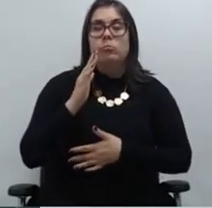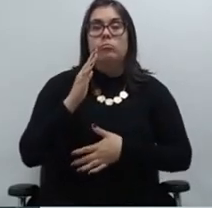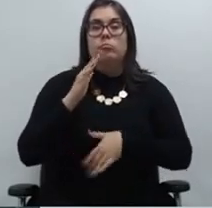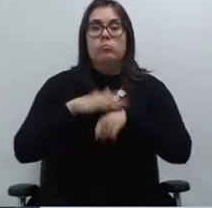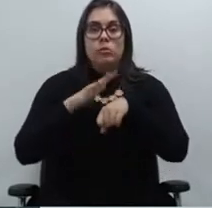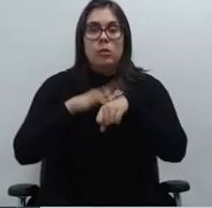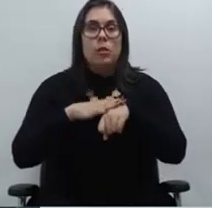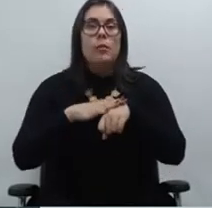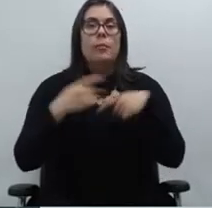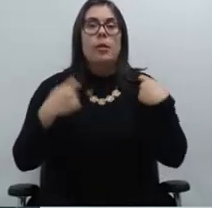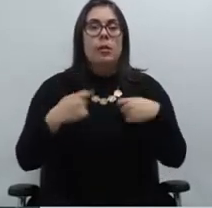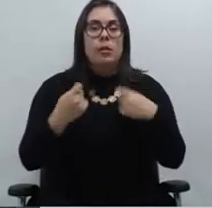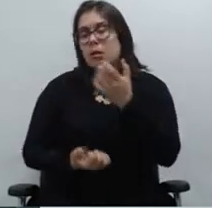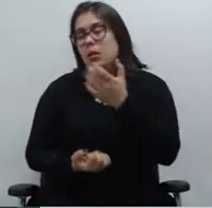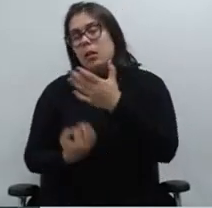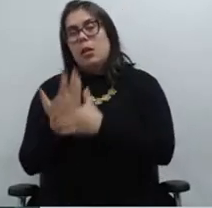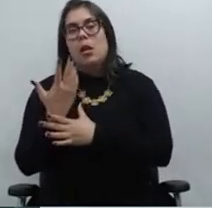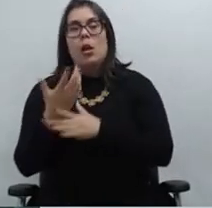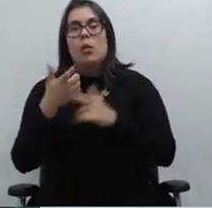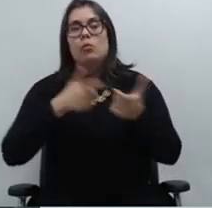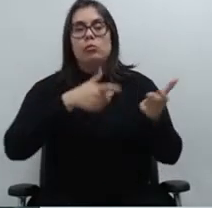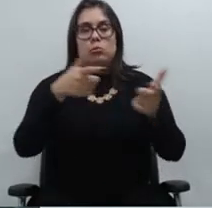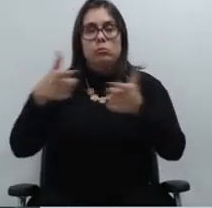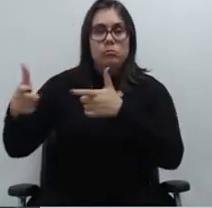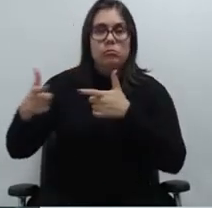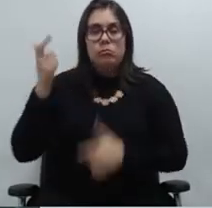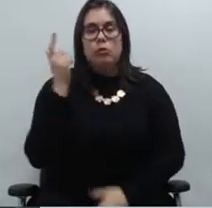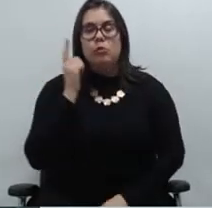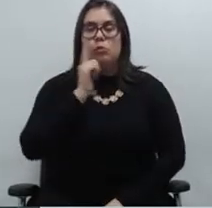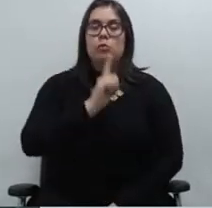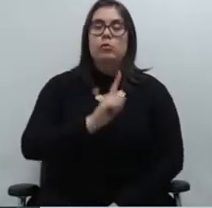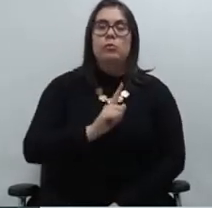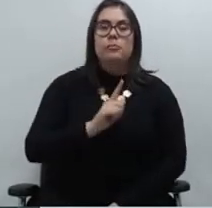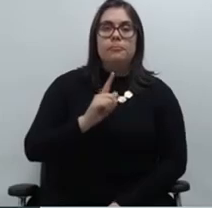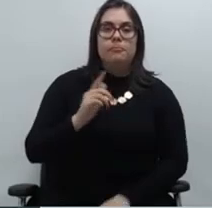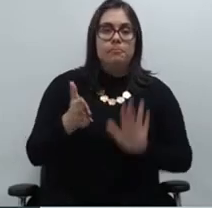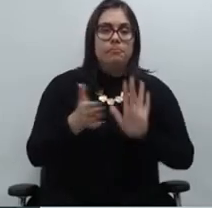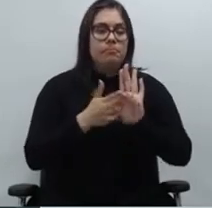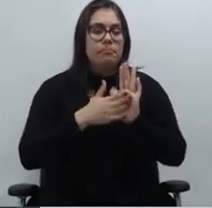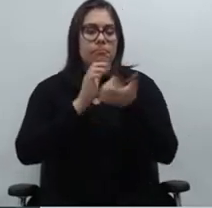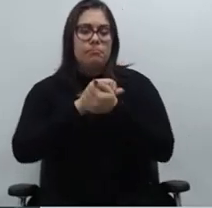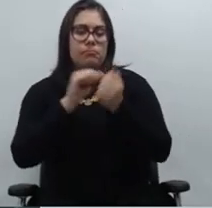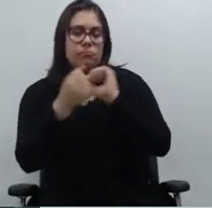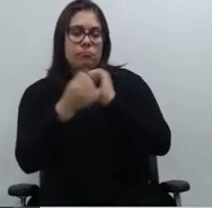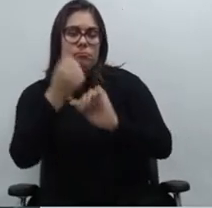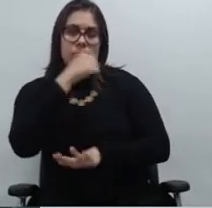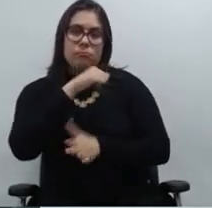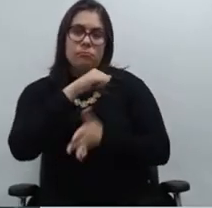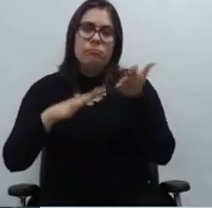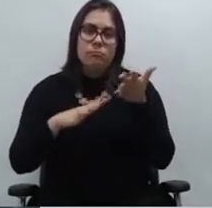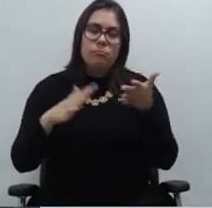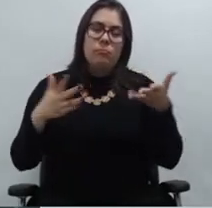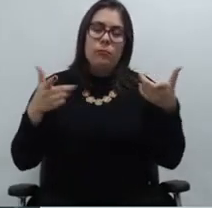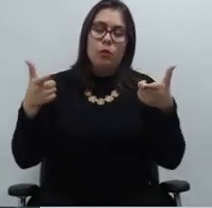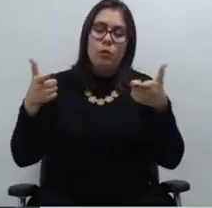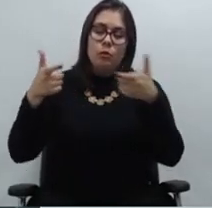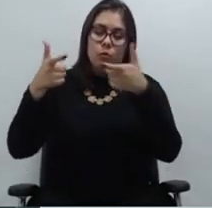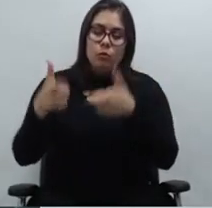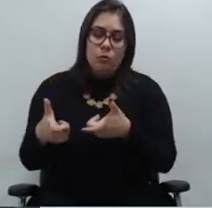criado espaço para contribuições das unidades para que essas possam propor ou adaptar as atividades às realidades